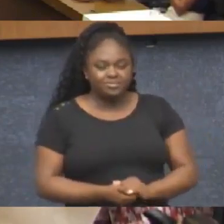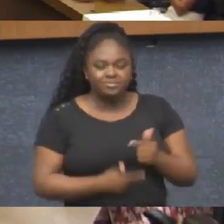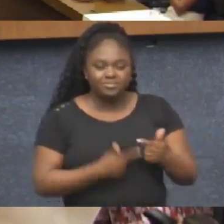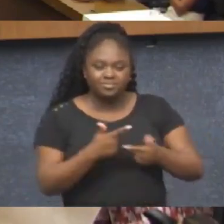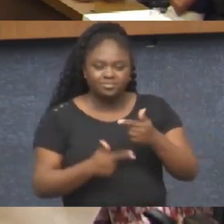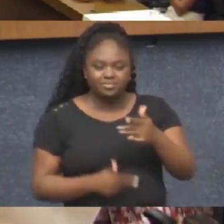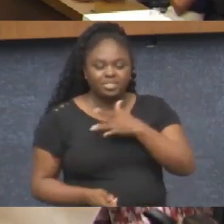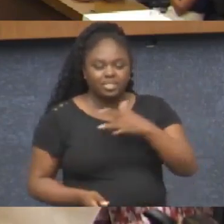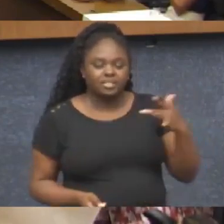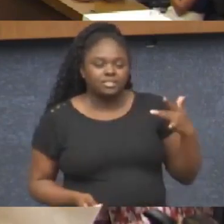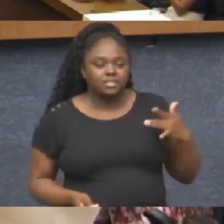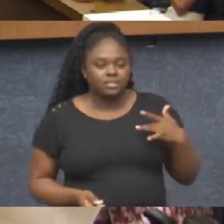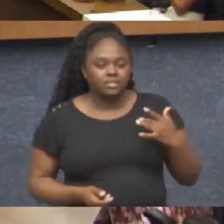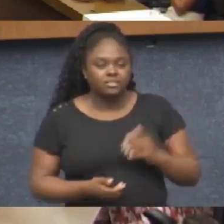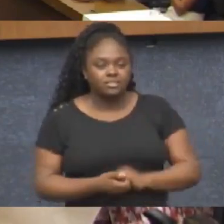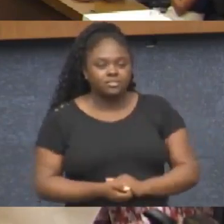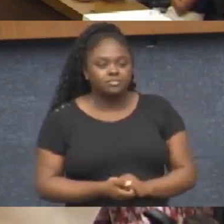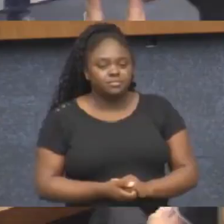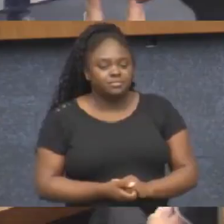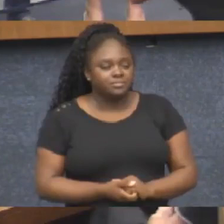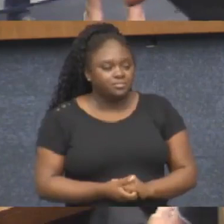saúde.